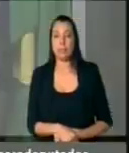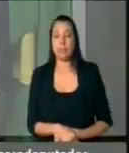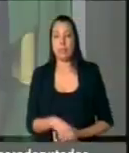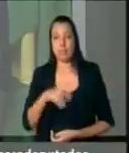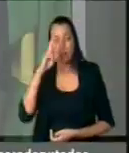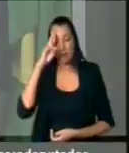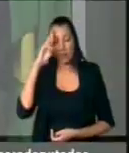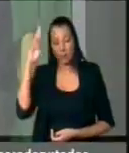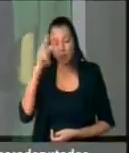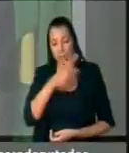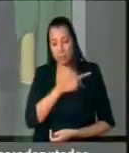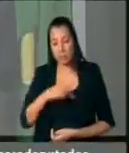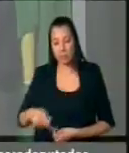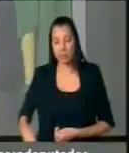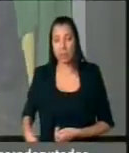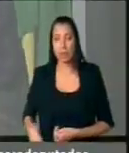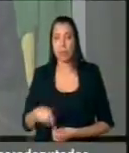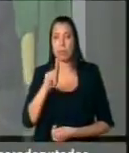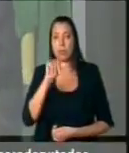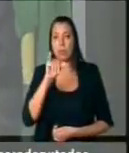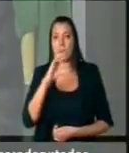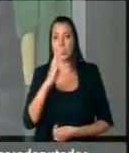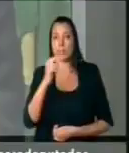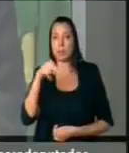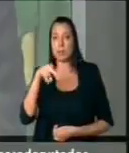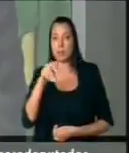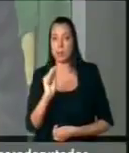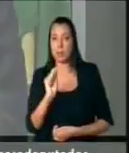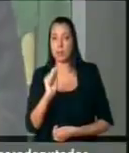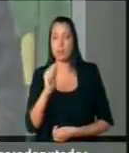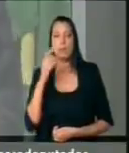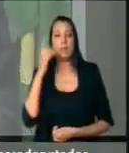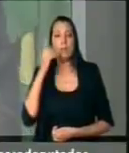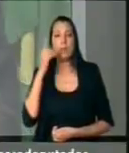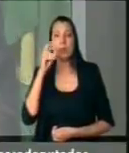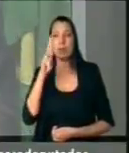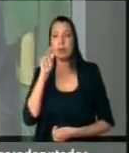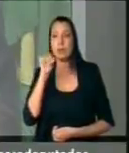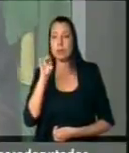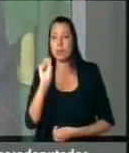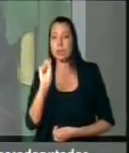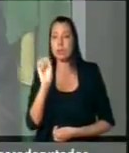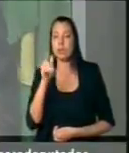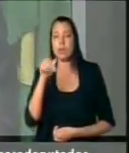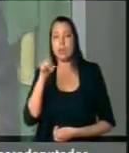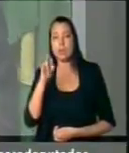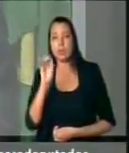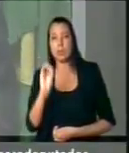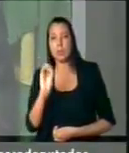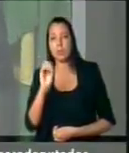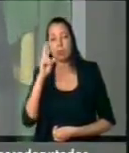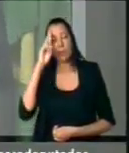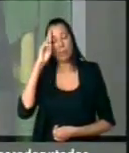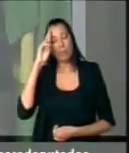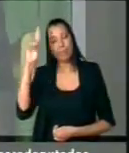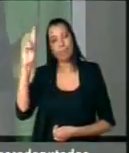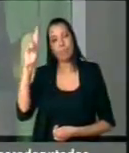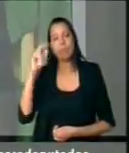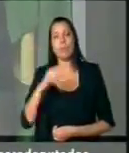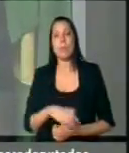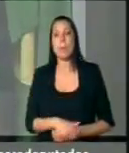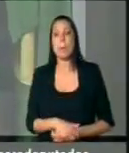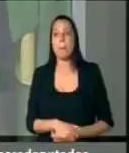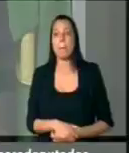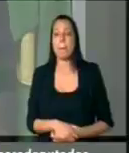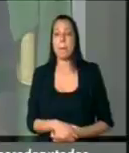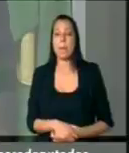Senhor presidente Lucena, deputado Rezende, Geraldo, senhoras e senhores,